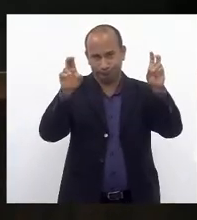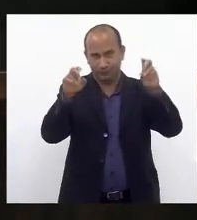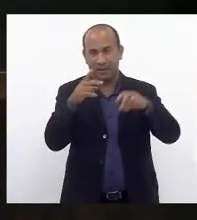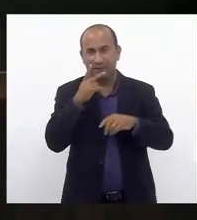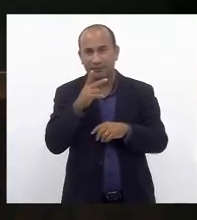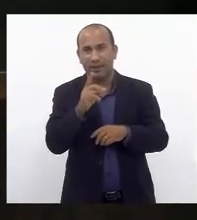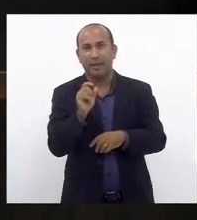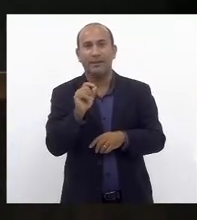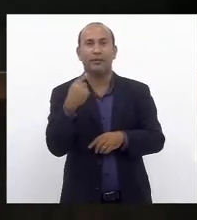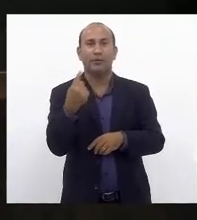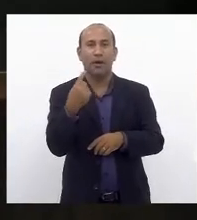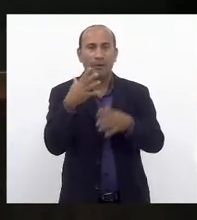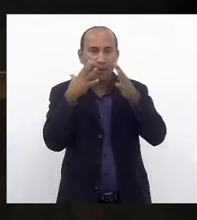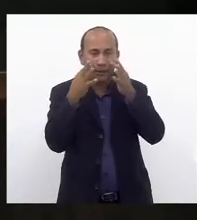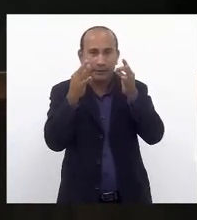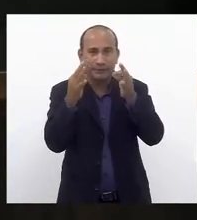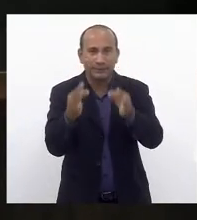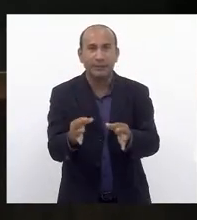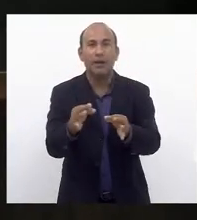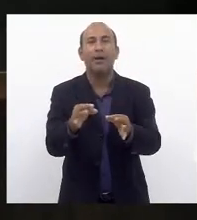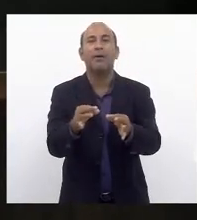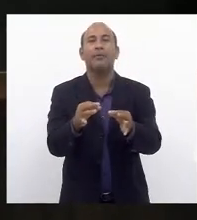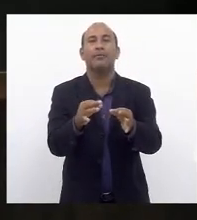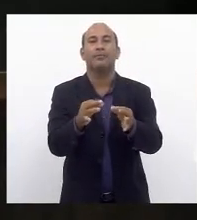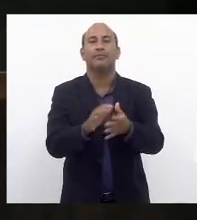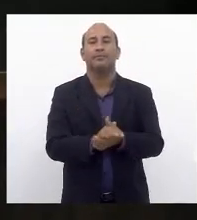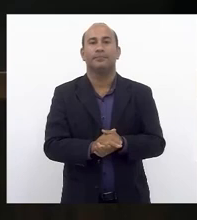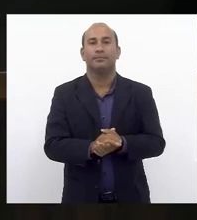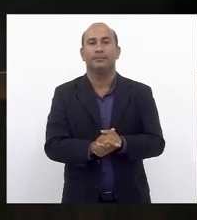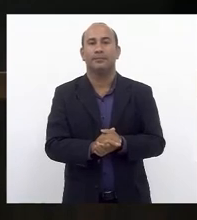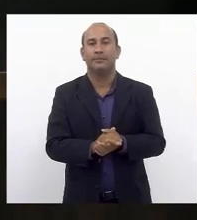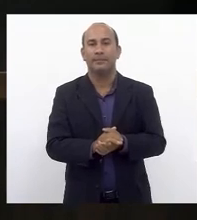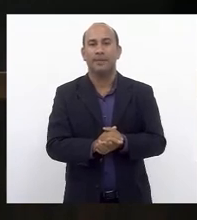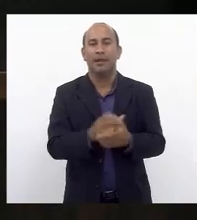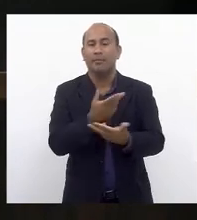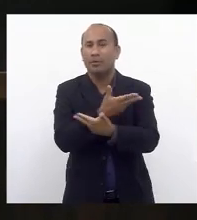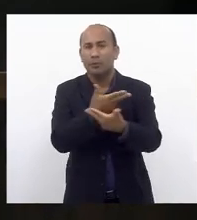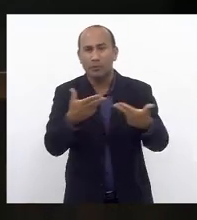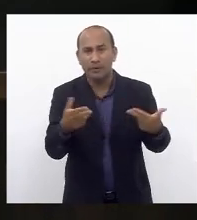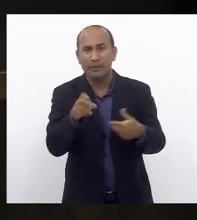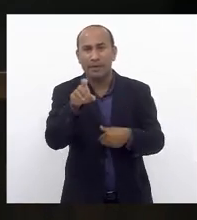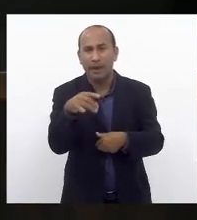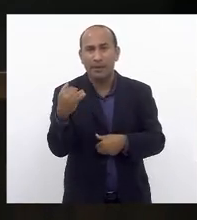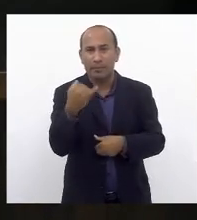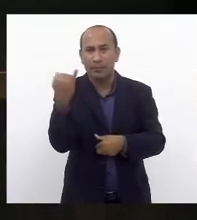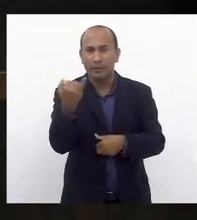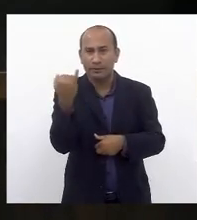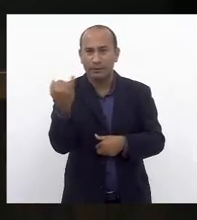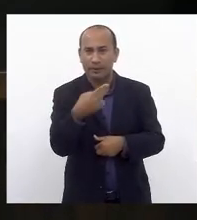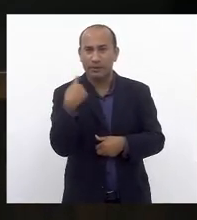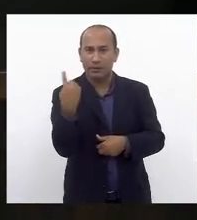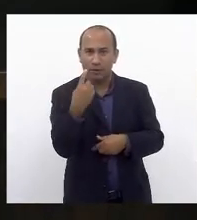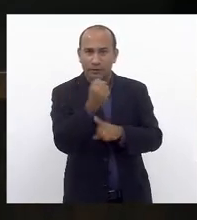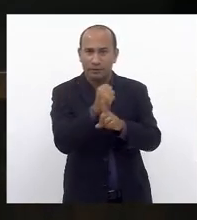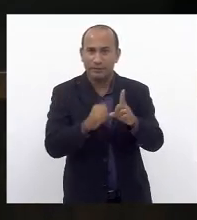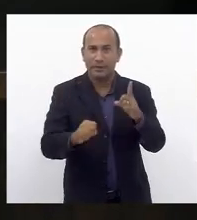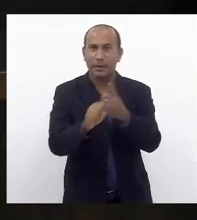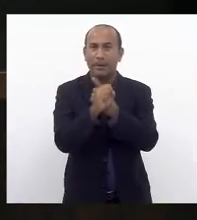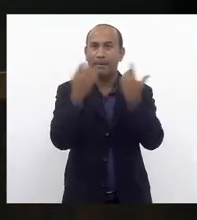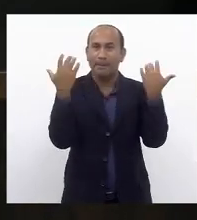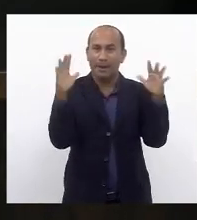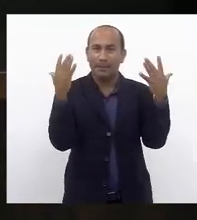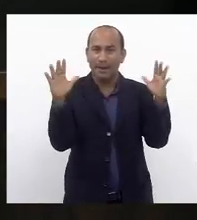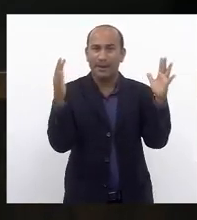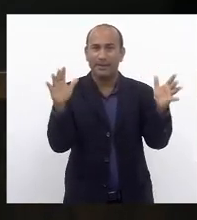dizer que estamos atentas, é chamar atenção para algo que é permanente, constante na nossa sociedade.